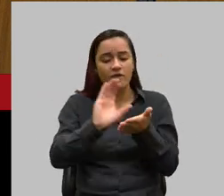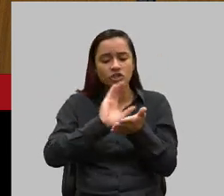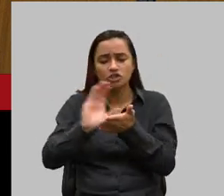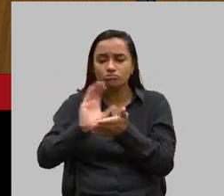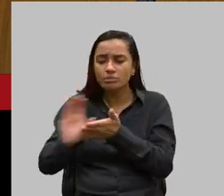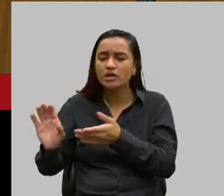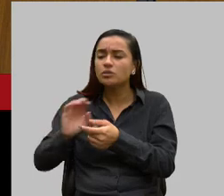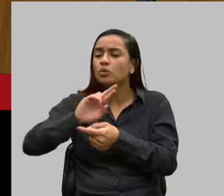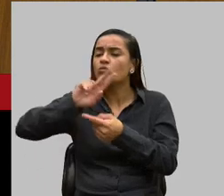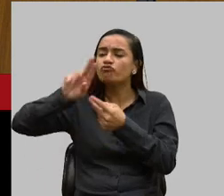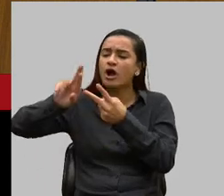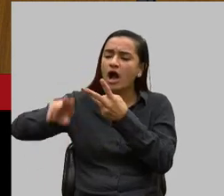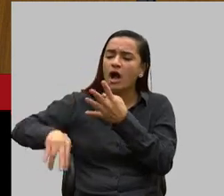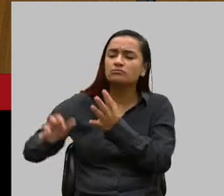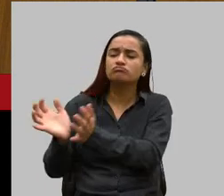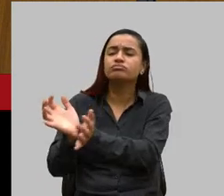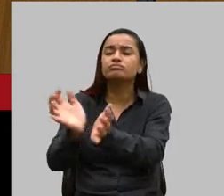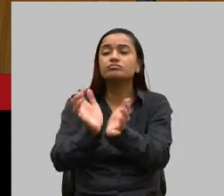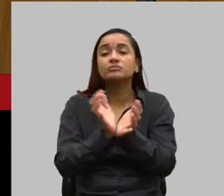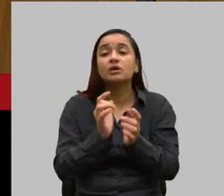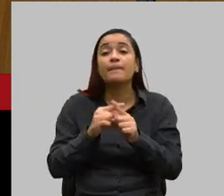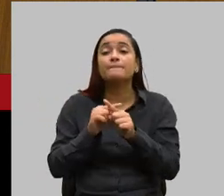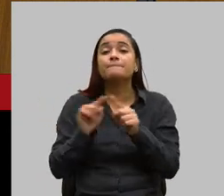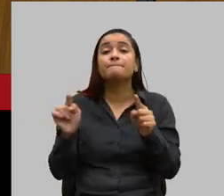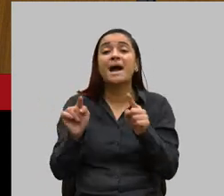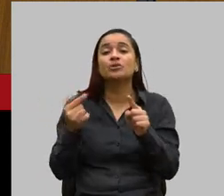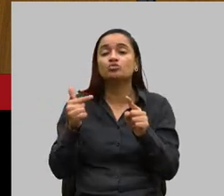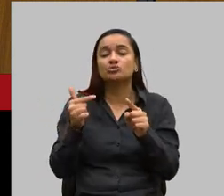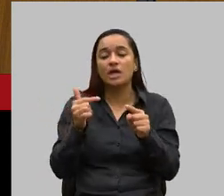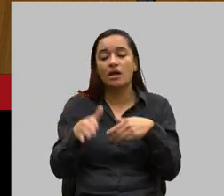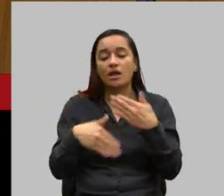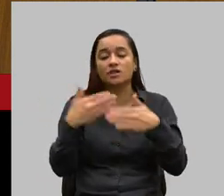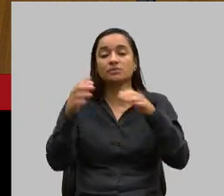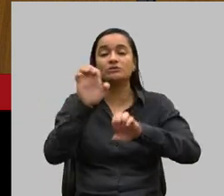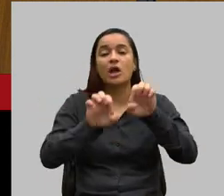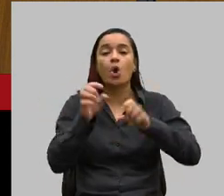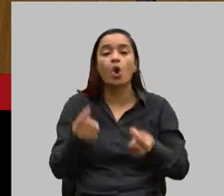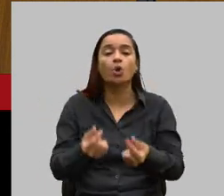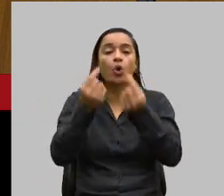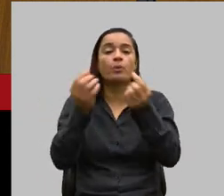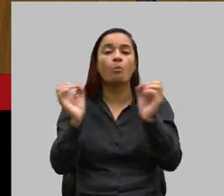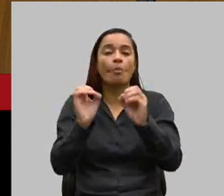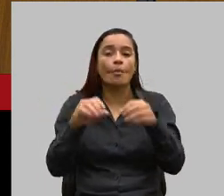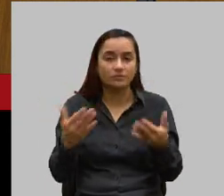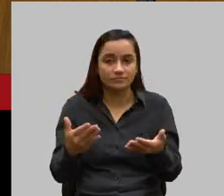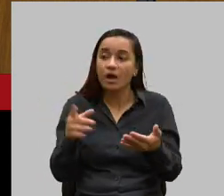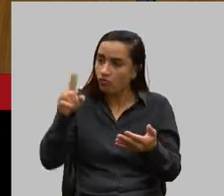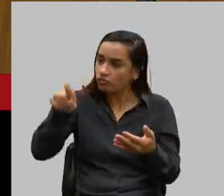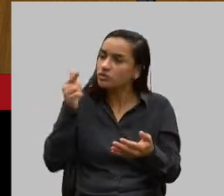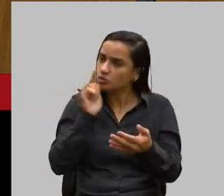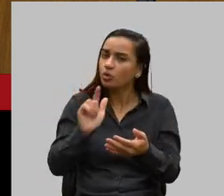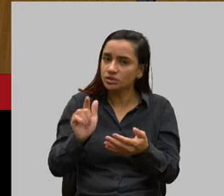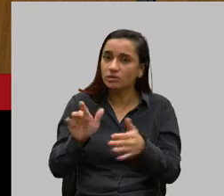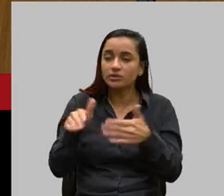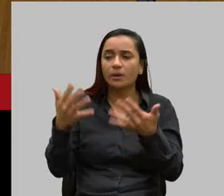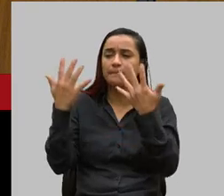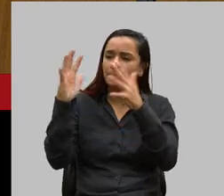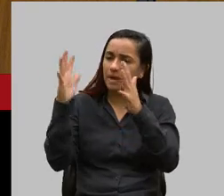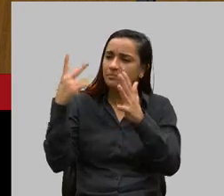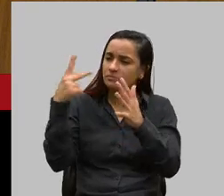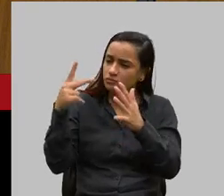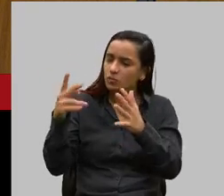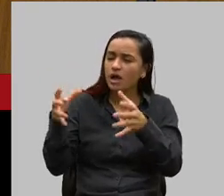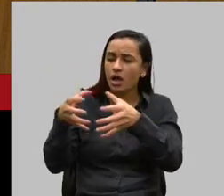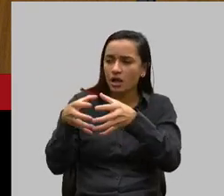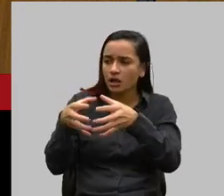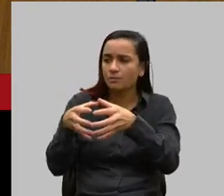de tantos setores sem que haja o crescimento econômico do Estado de Minas Gerais e vocês têm feito isso então quero te parabenizar você e toda a sua equipe